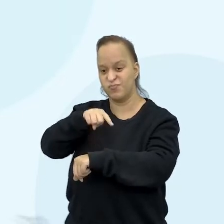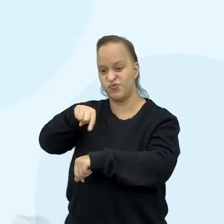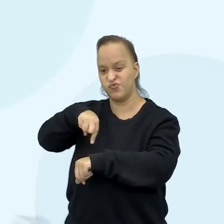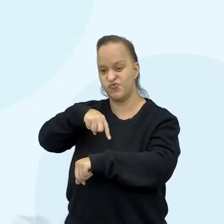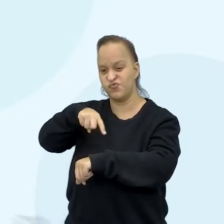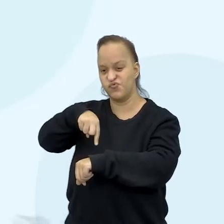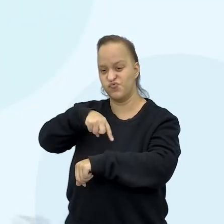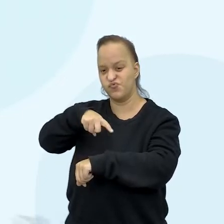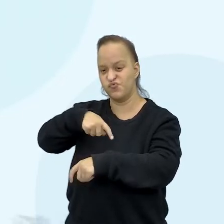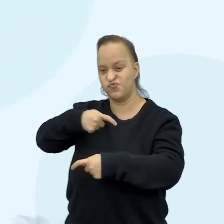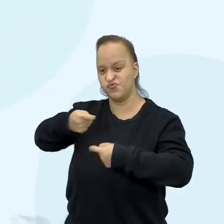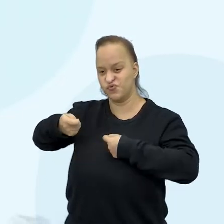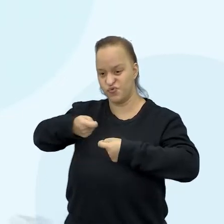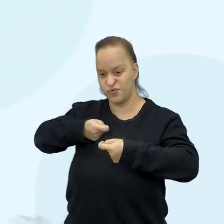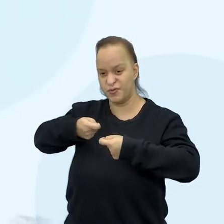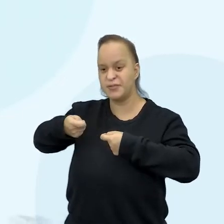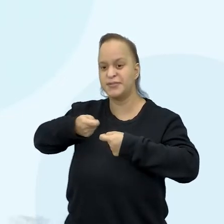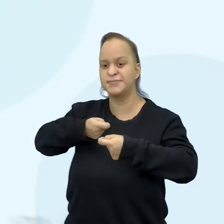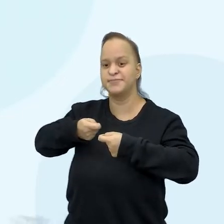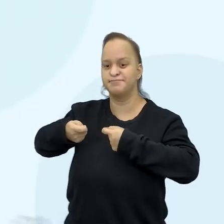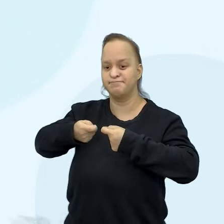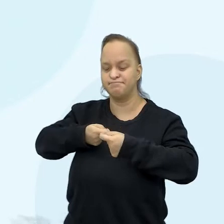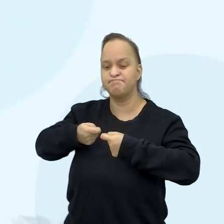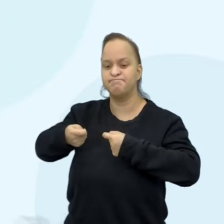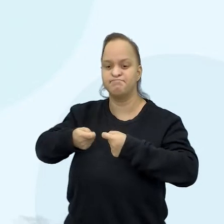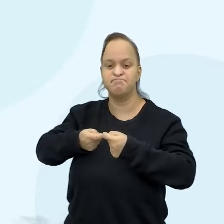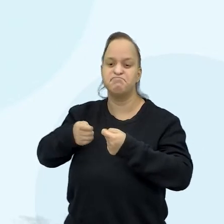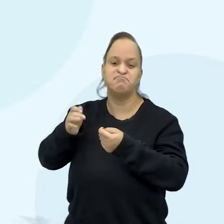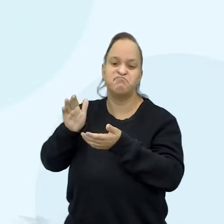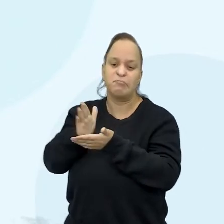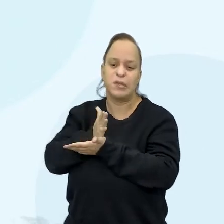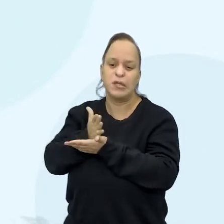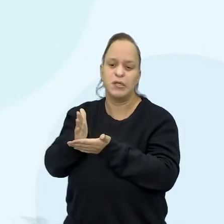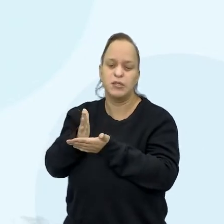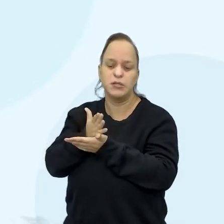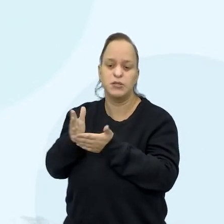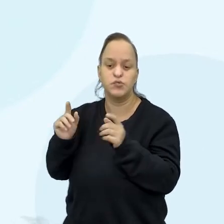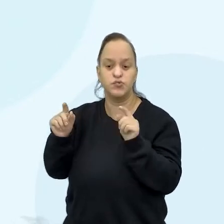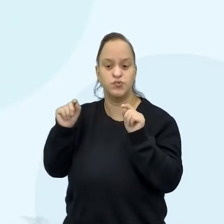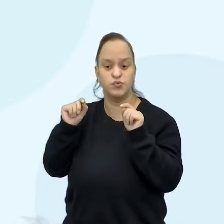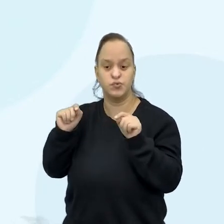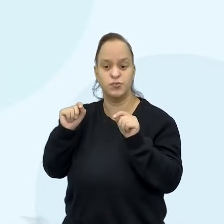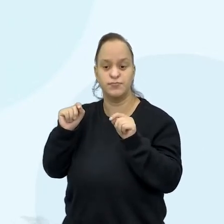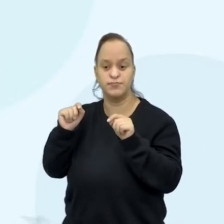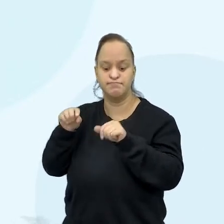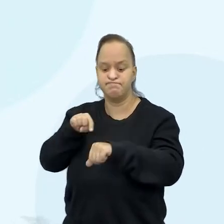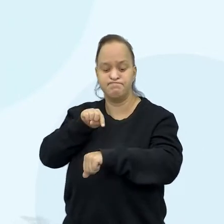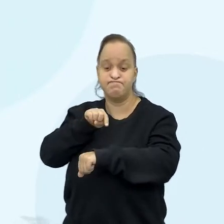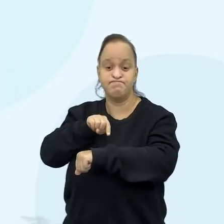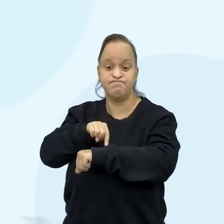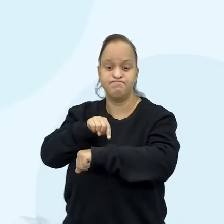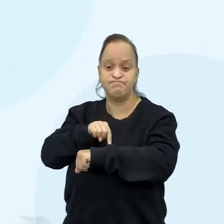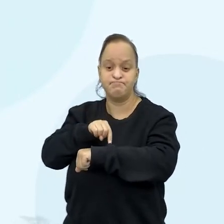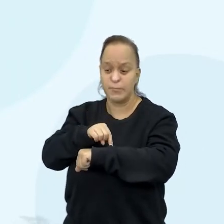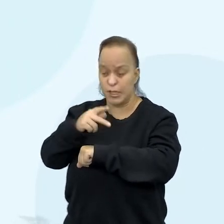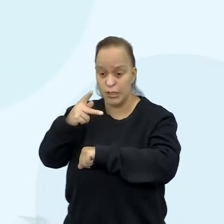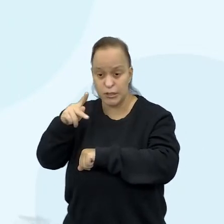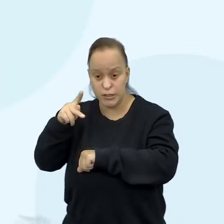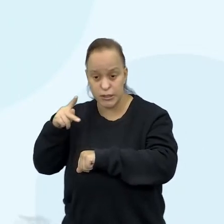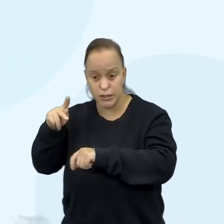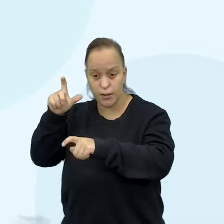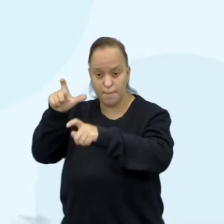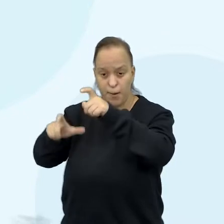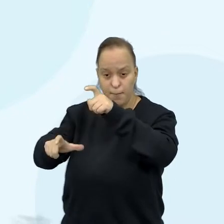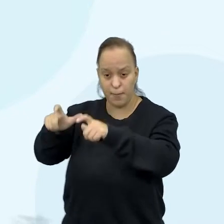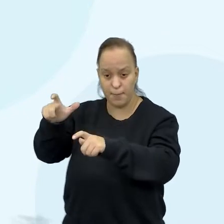certo? Então, normalmente, as prisões são instituições em que o tempo, né, dos detentos,